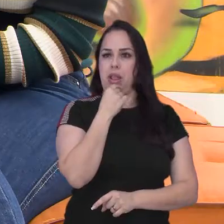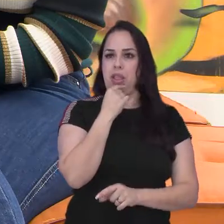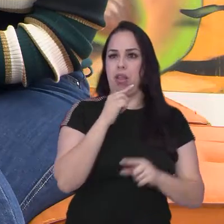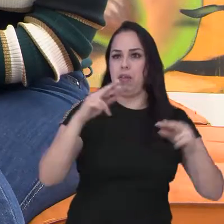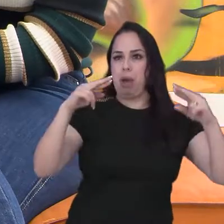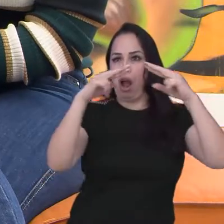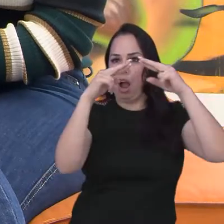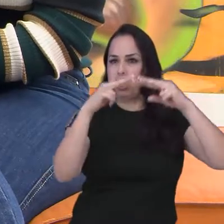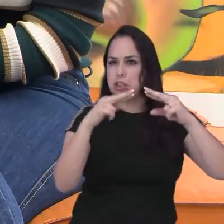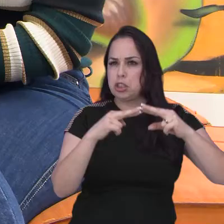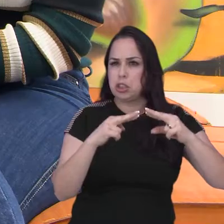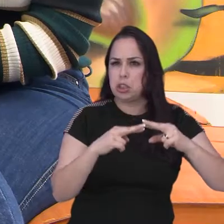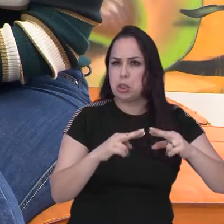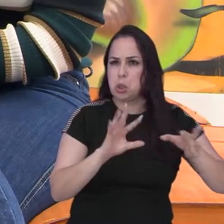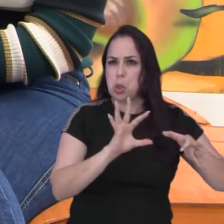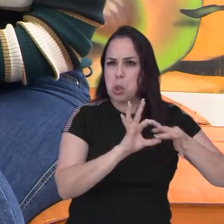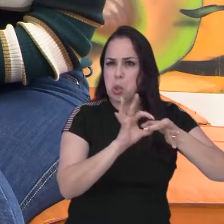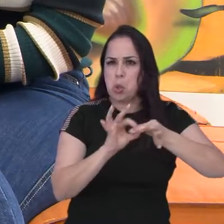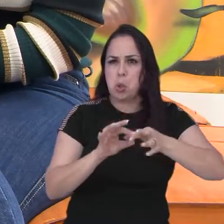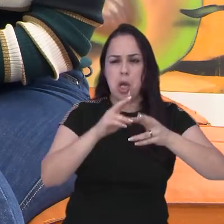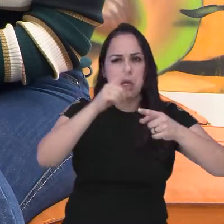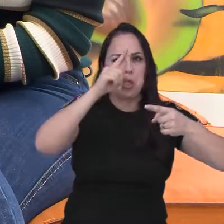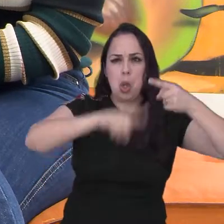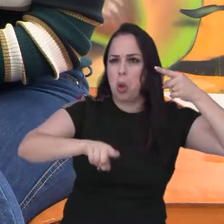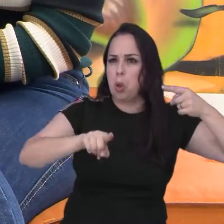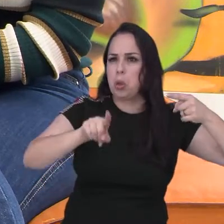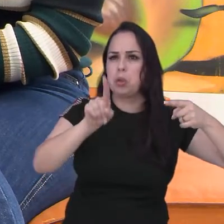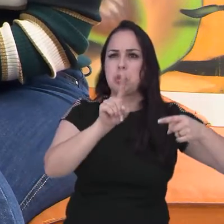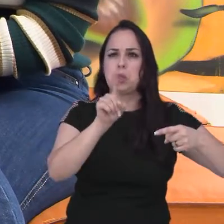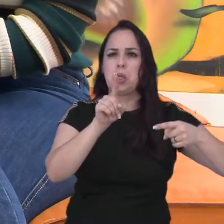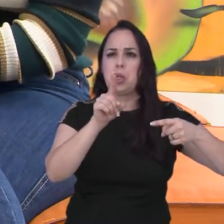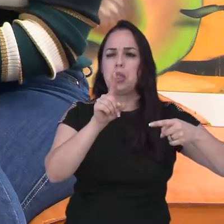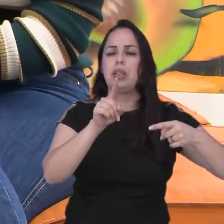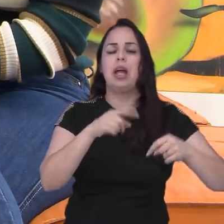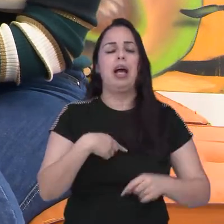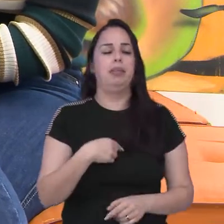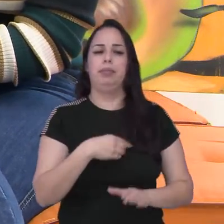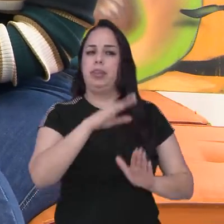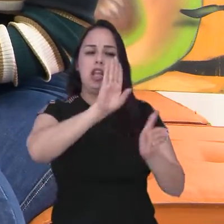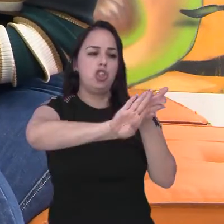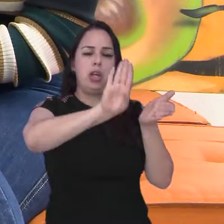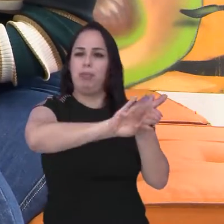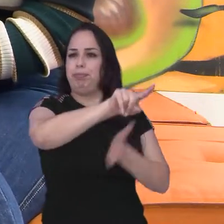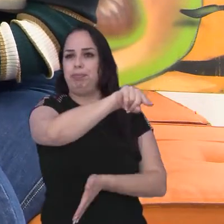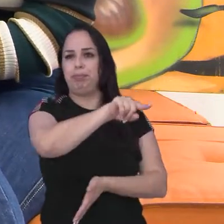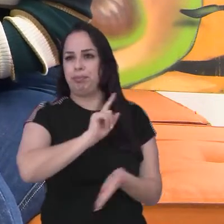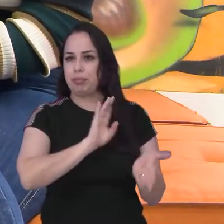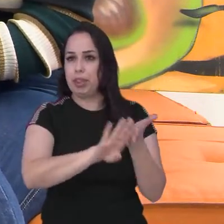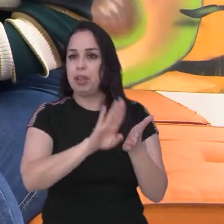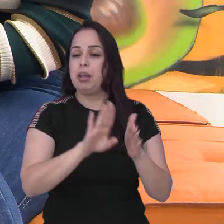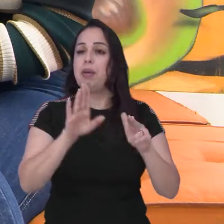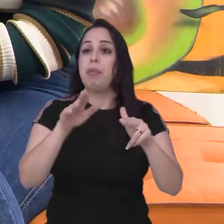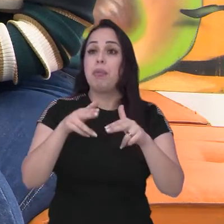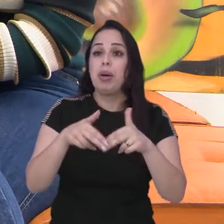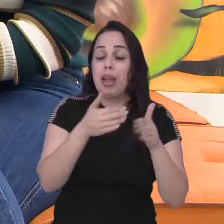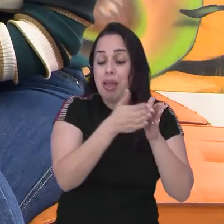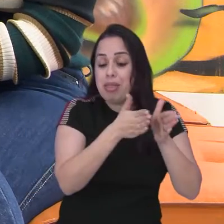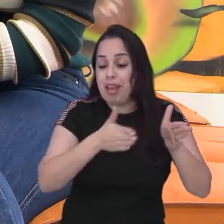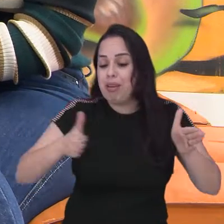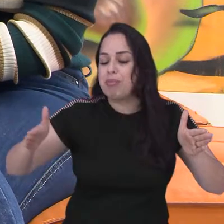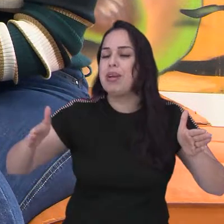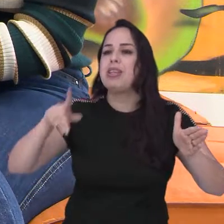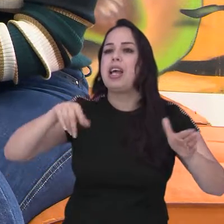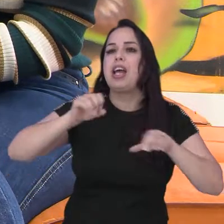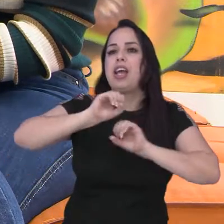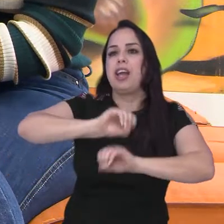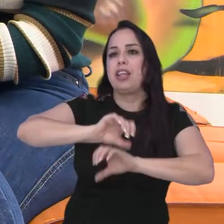menino faz uma rima que sai fora do contexto. Fala, se fosse só nos trilhos, você era desclassificado, né? Então, esse processo,